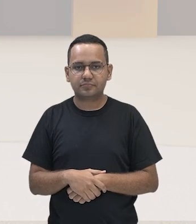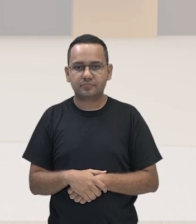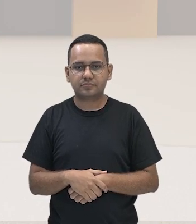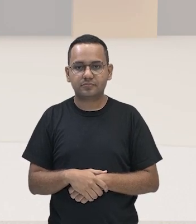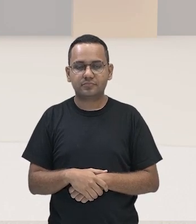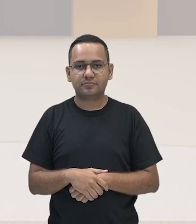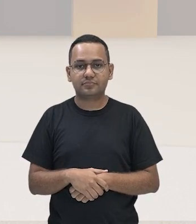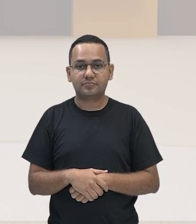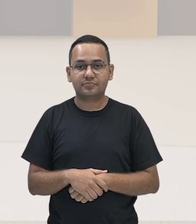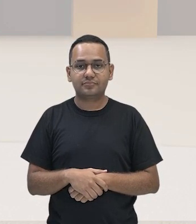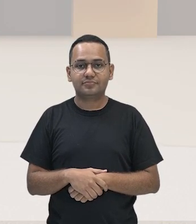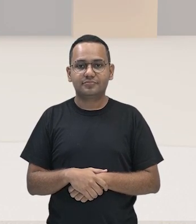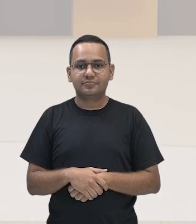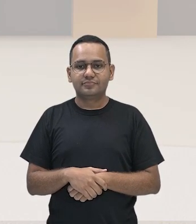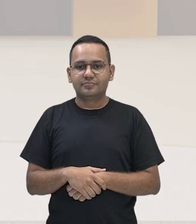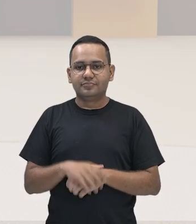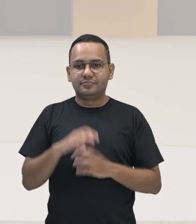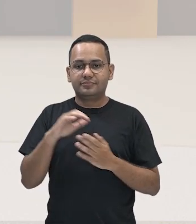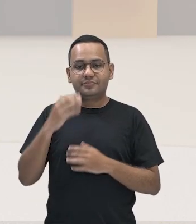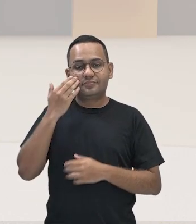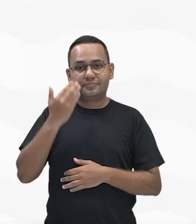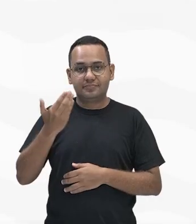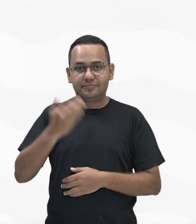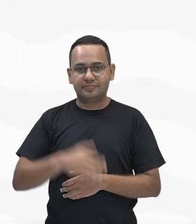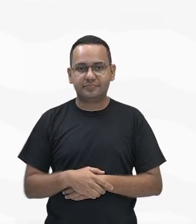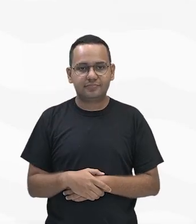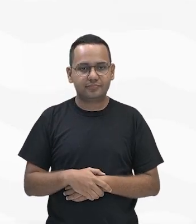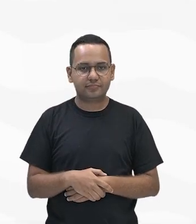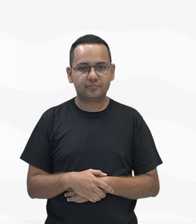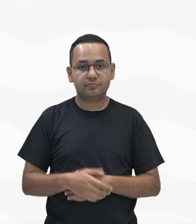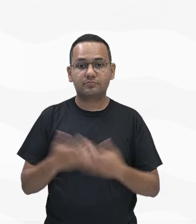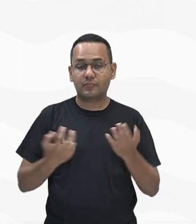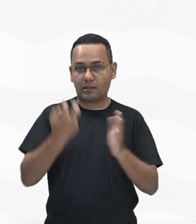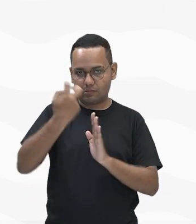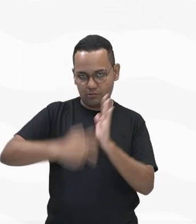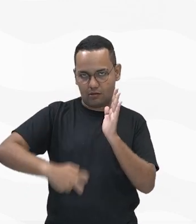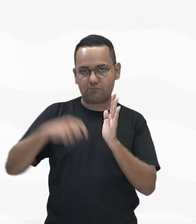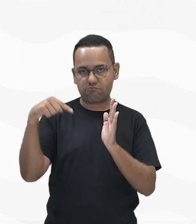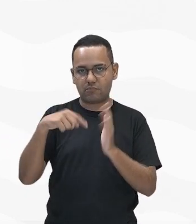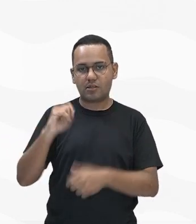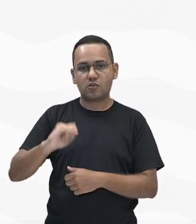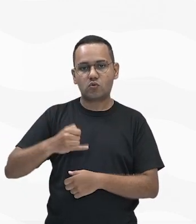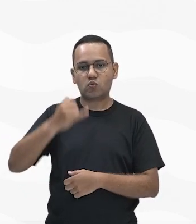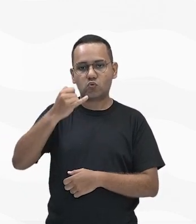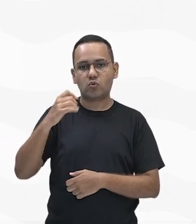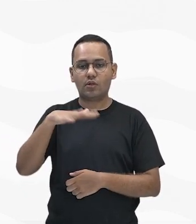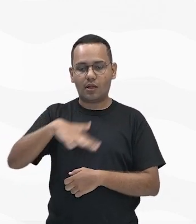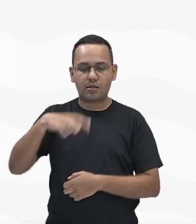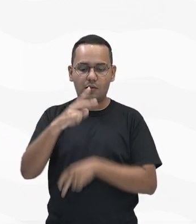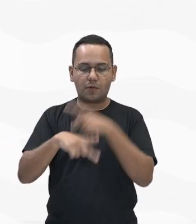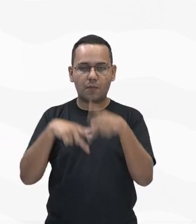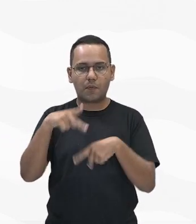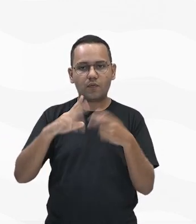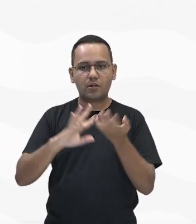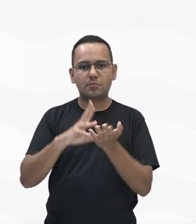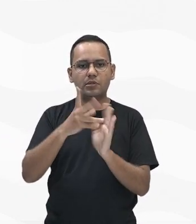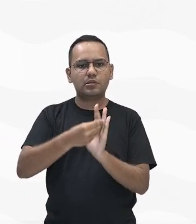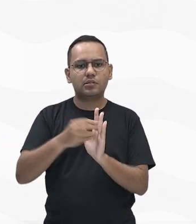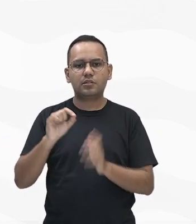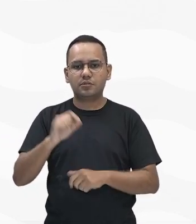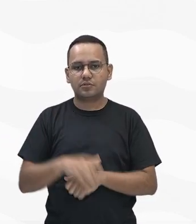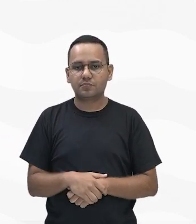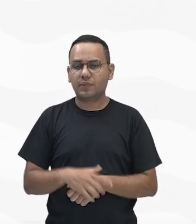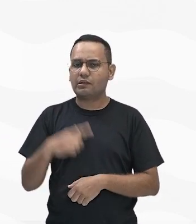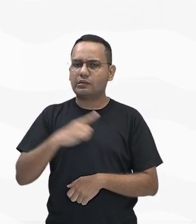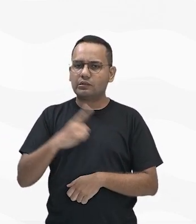aí. As taxas de juros para os povos da Amazônia são influenciadas por uma